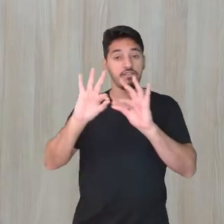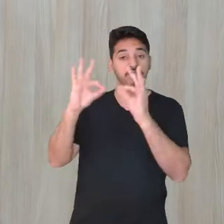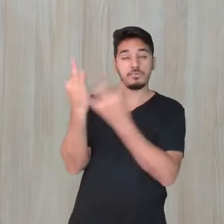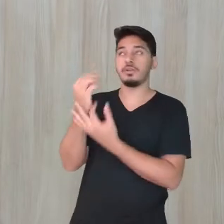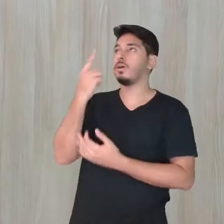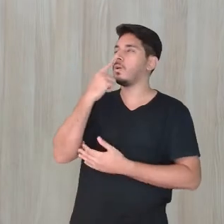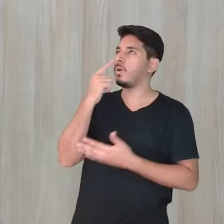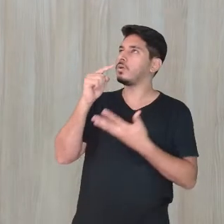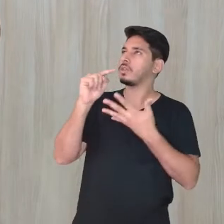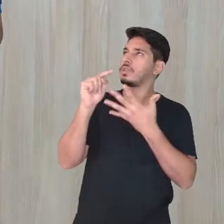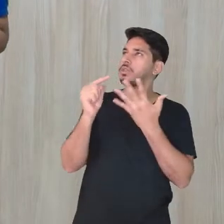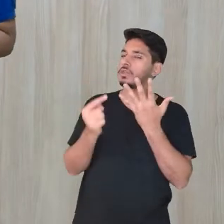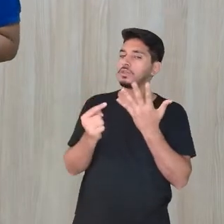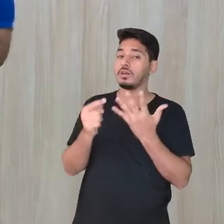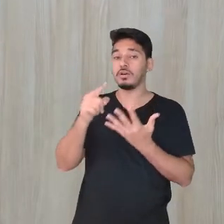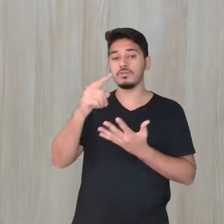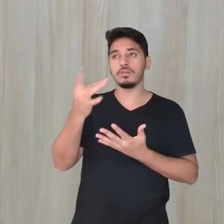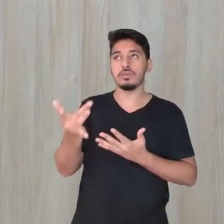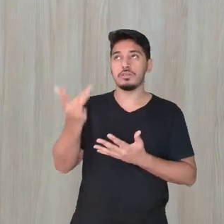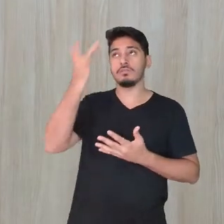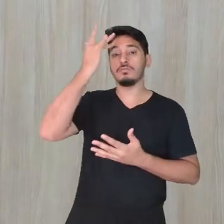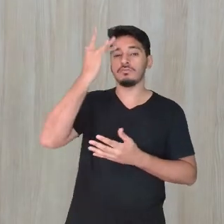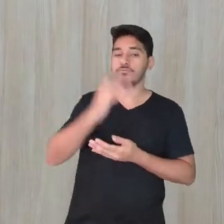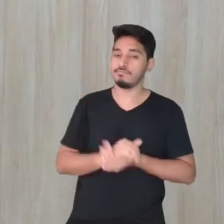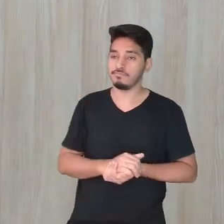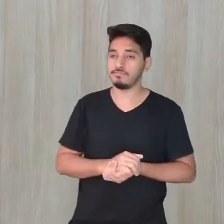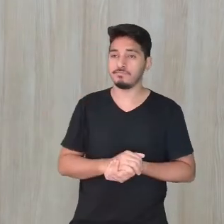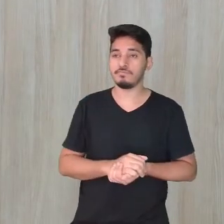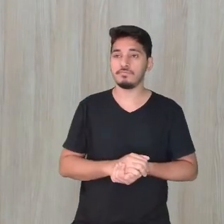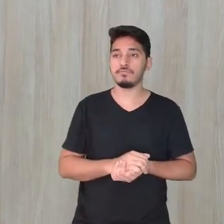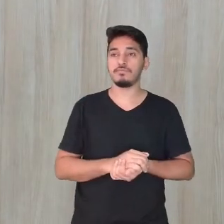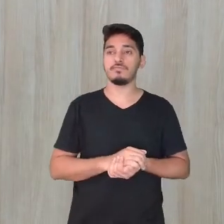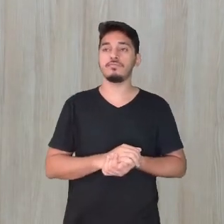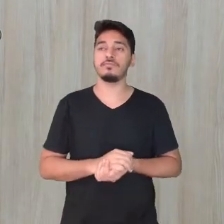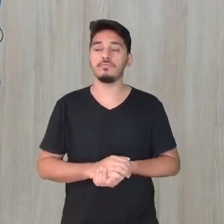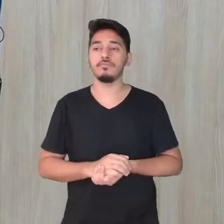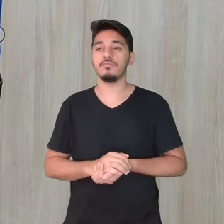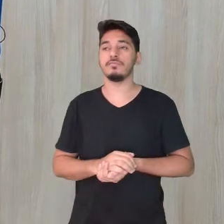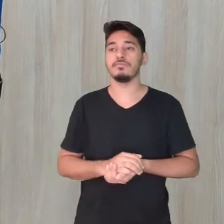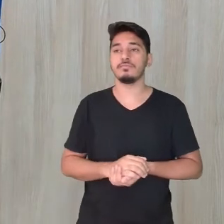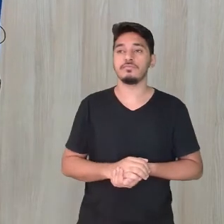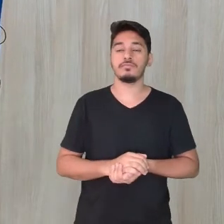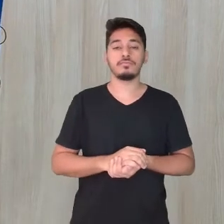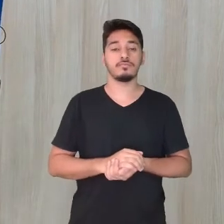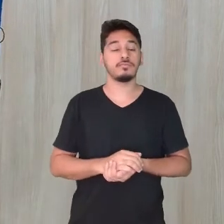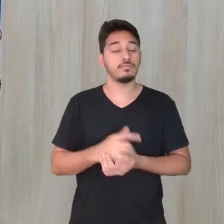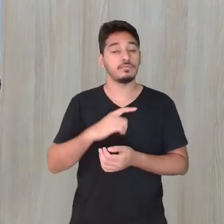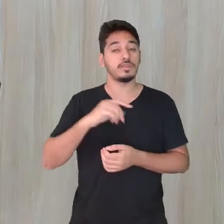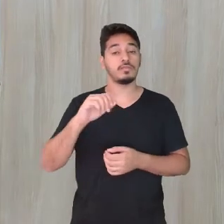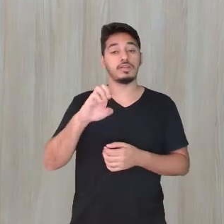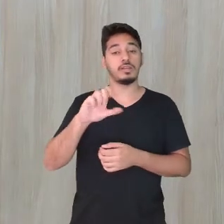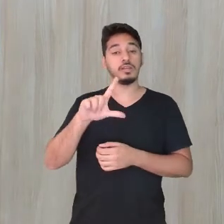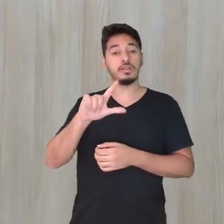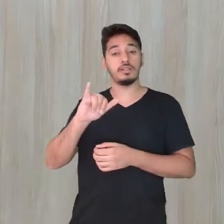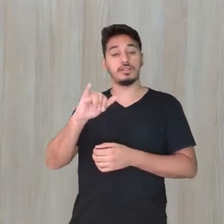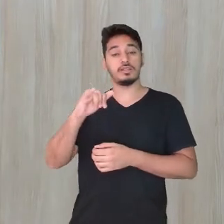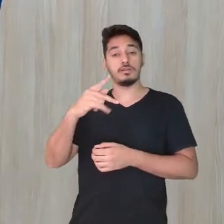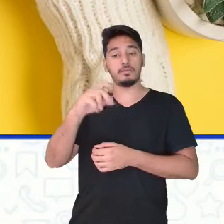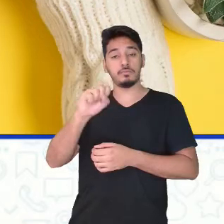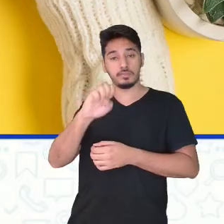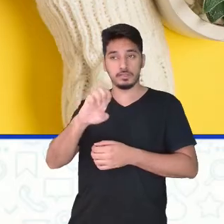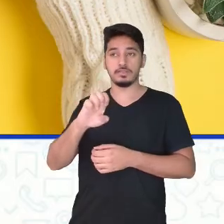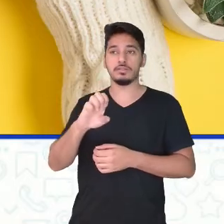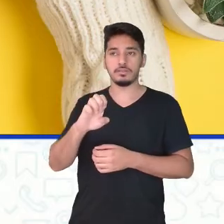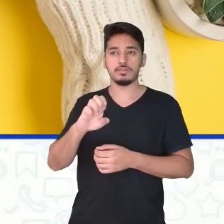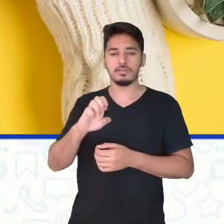ideia fica com você, né, professora Adriana? Sim. Vamos continuar. A gente também tem a elipse, que é aquela outra